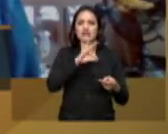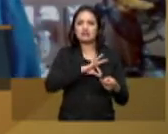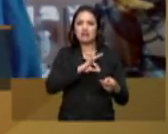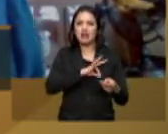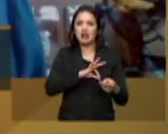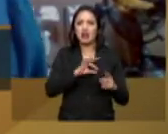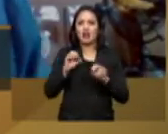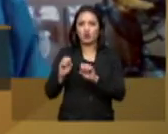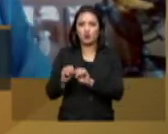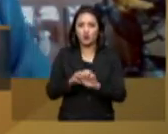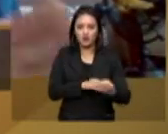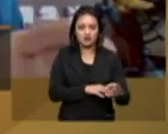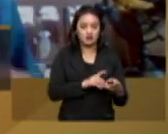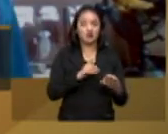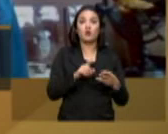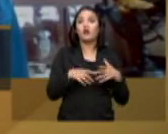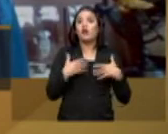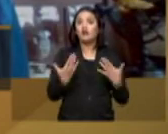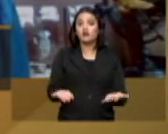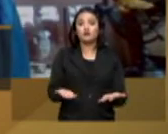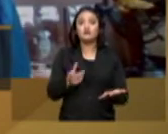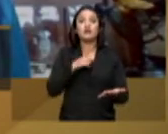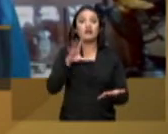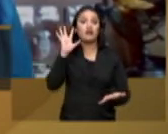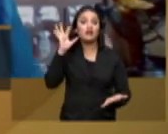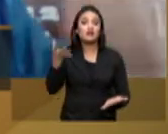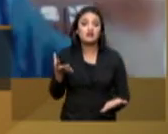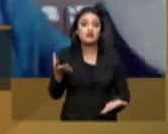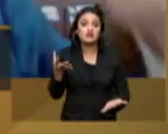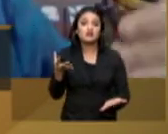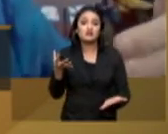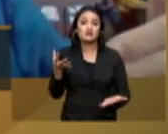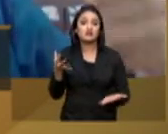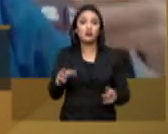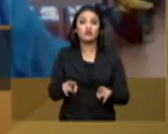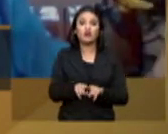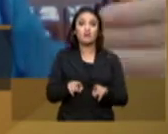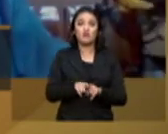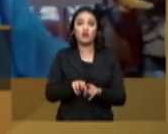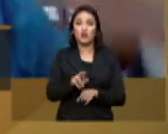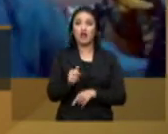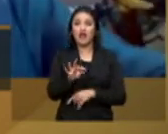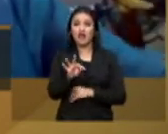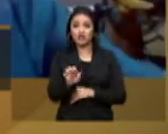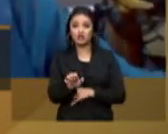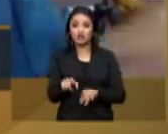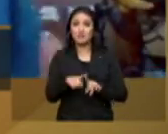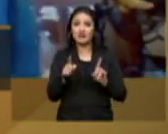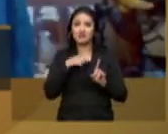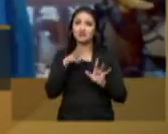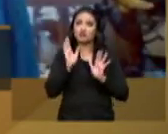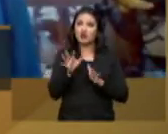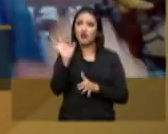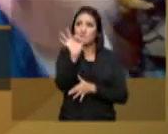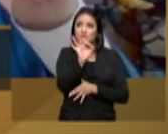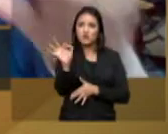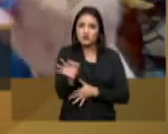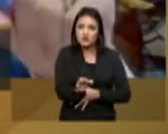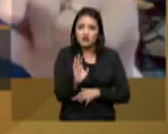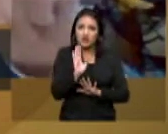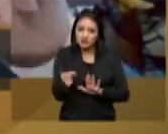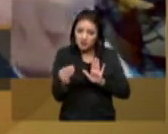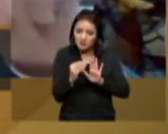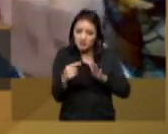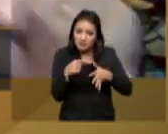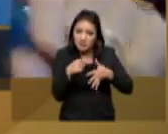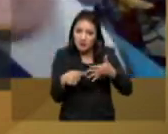fato que existe, por exemplo, a decisão do RAT, mas no RAT, além de termos as alíquotas devidamente pré-estabelecidas,